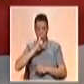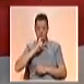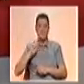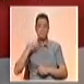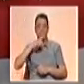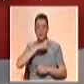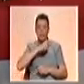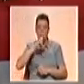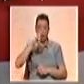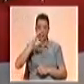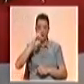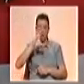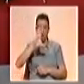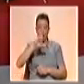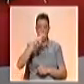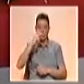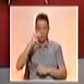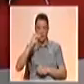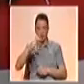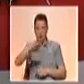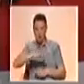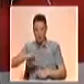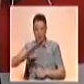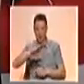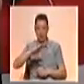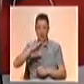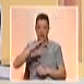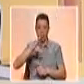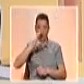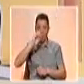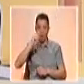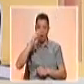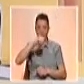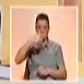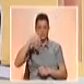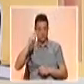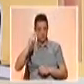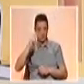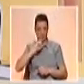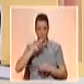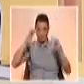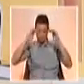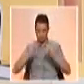Rocha, locais ali no Oeste. Isso seria a única coisa que poderia diminuir...